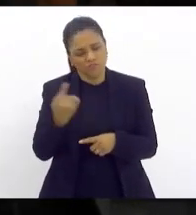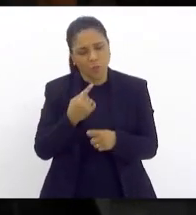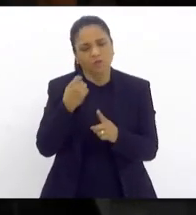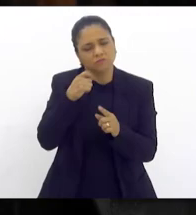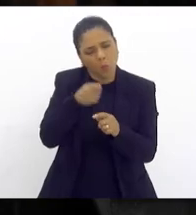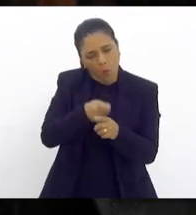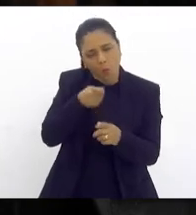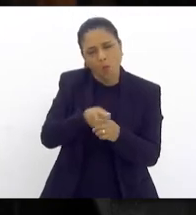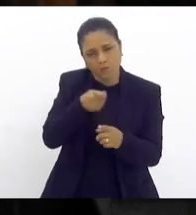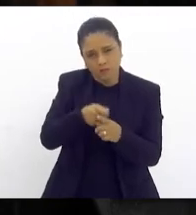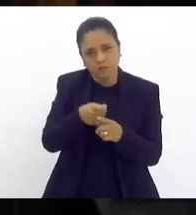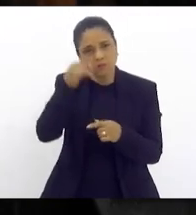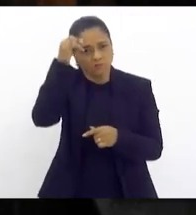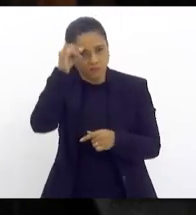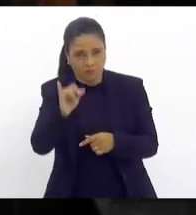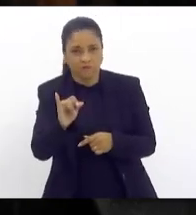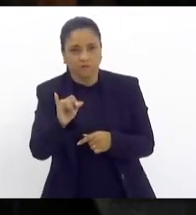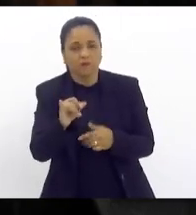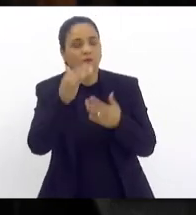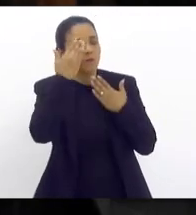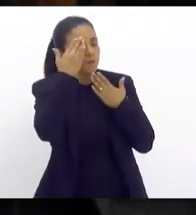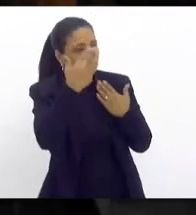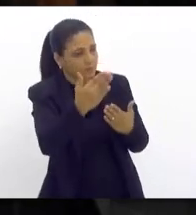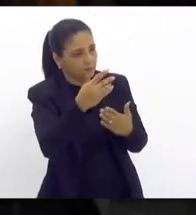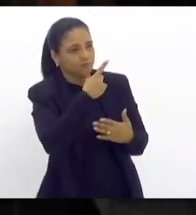prevenir Obrigado presidente